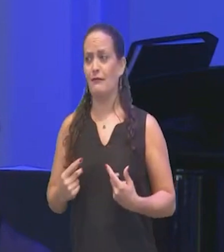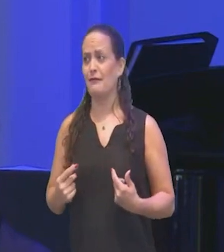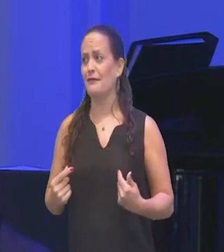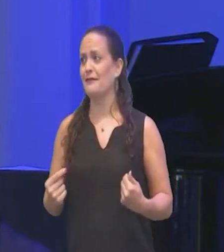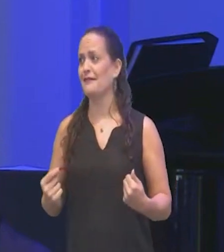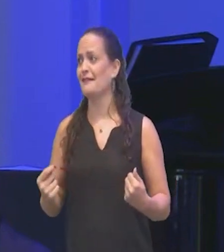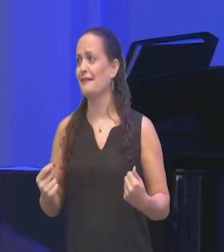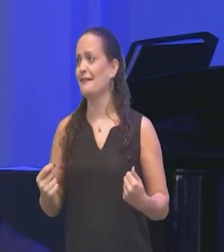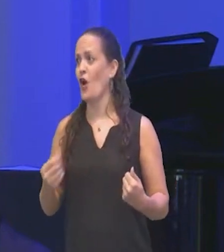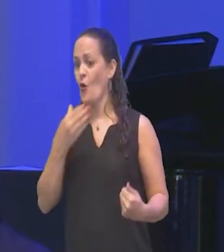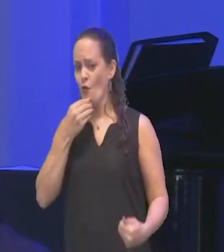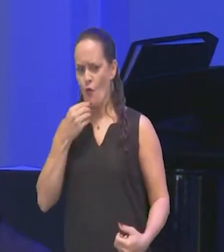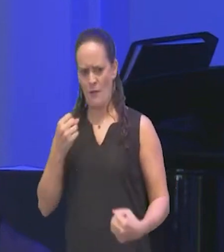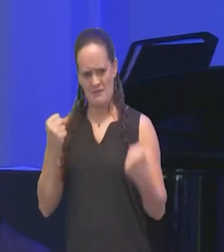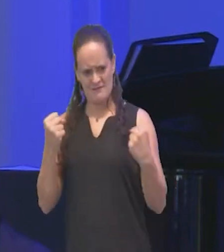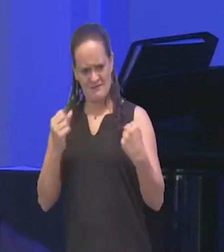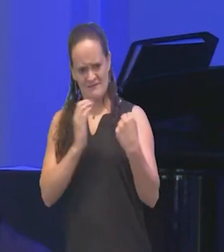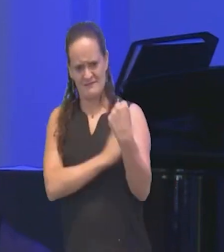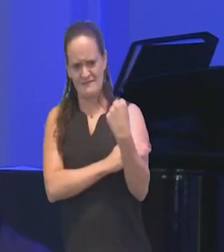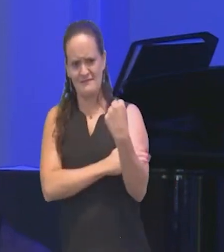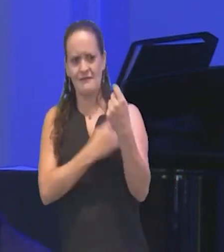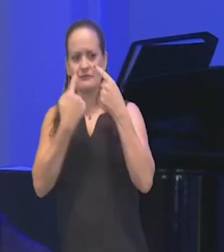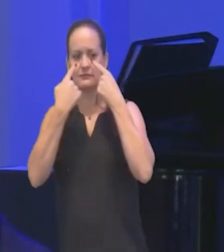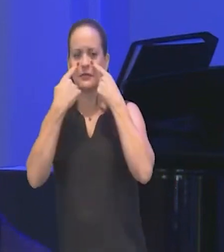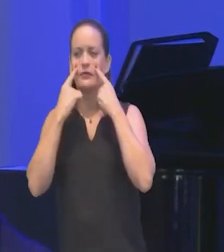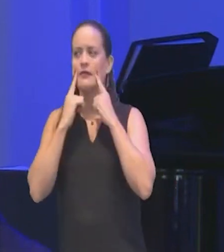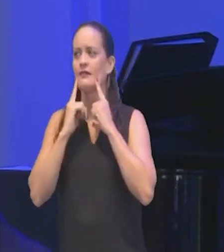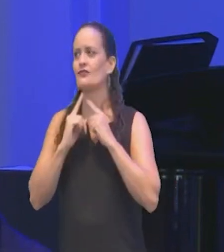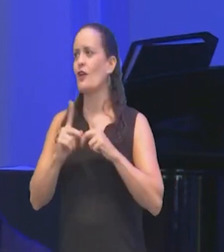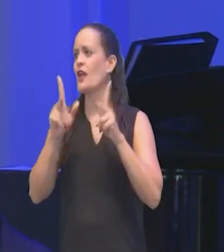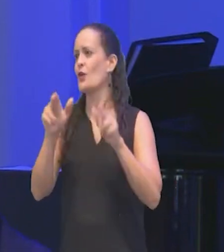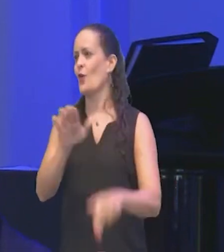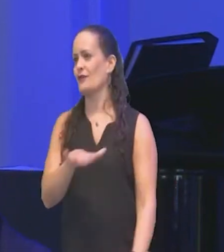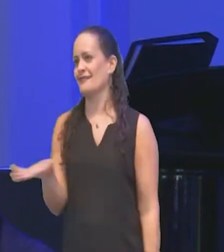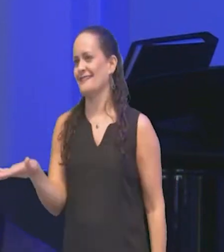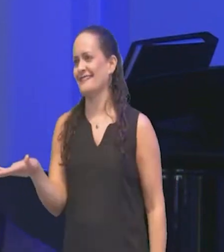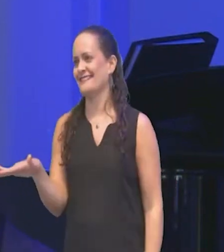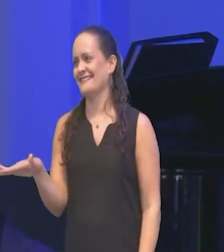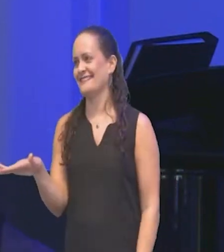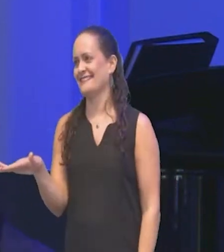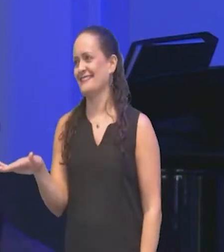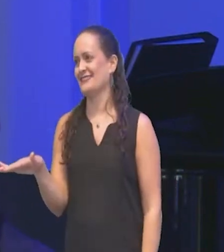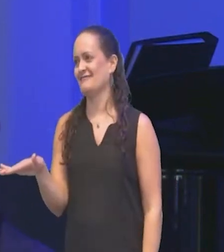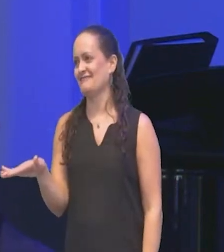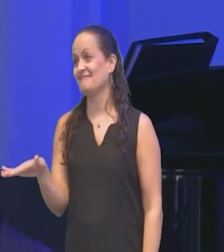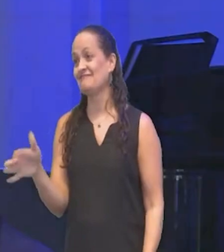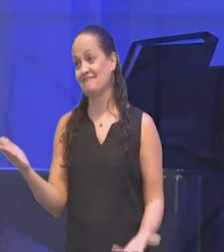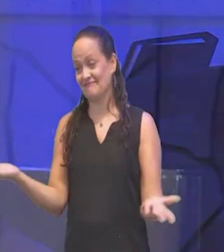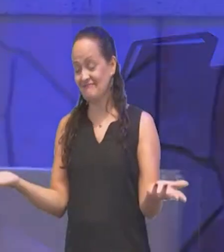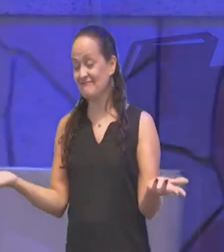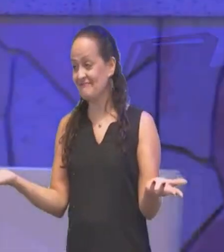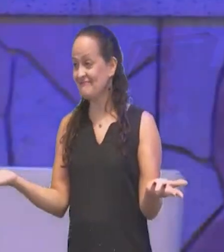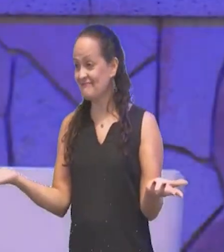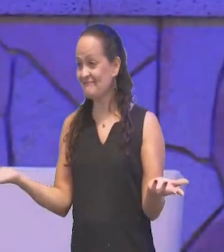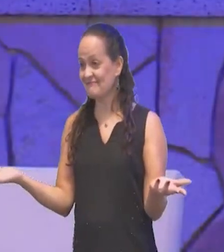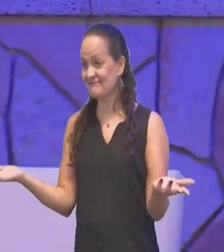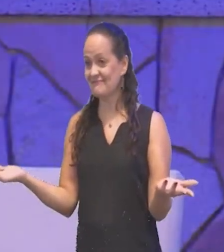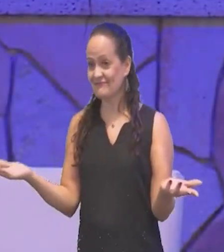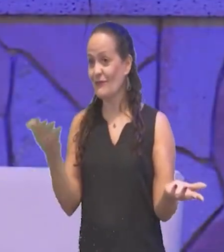mais valente dos homens chora como criança. Atenção,